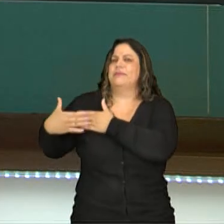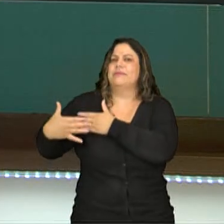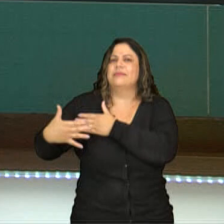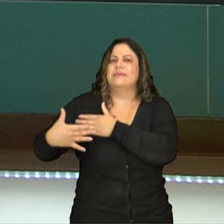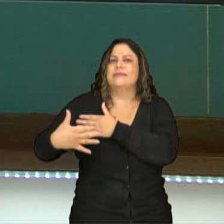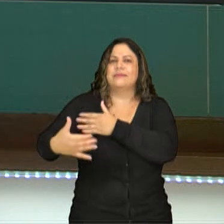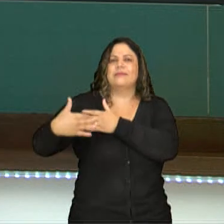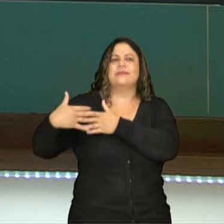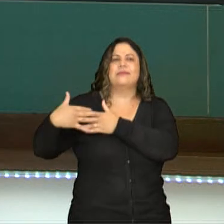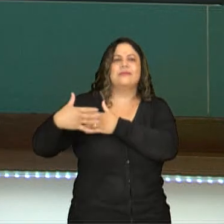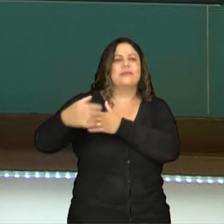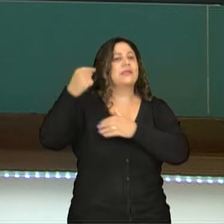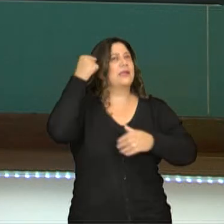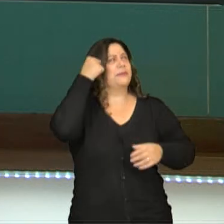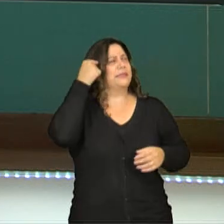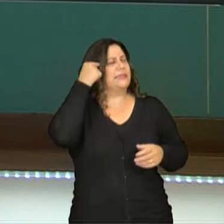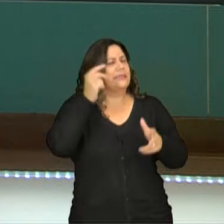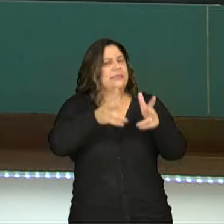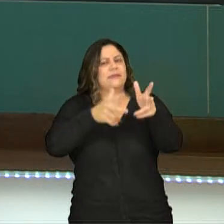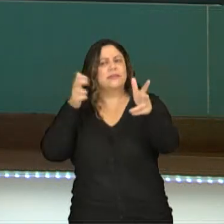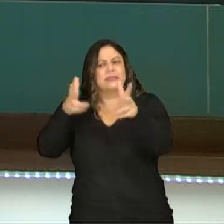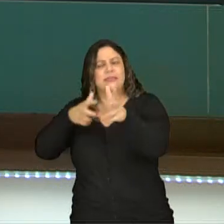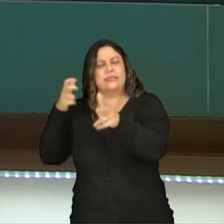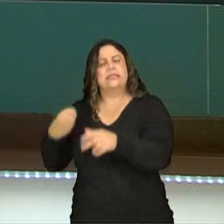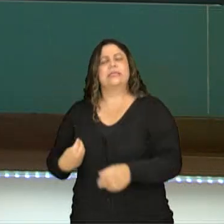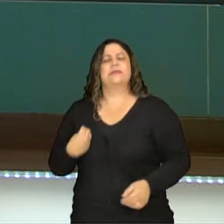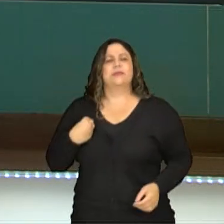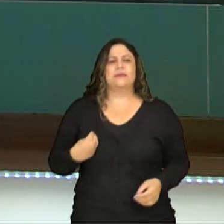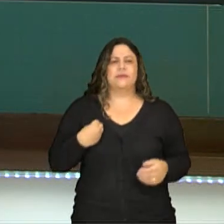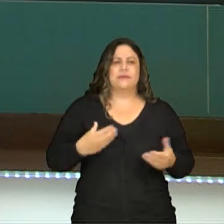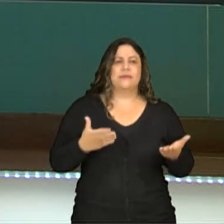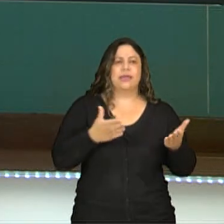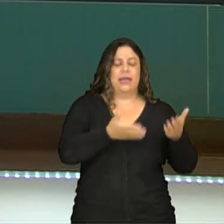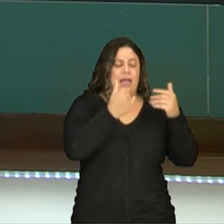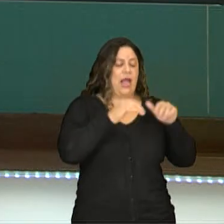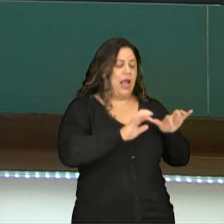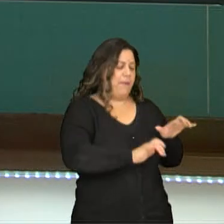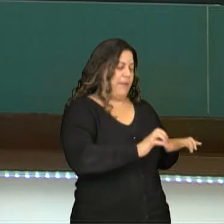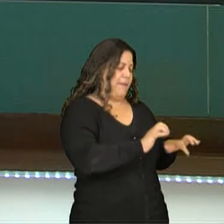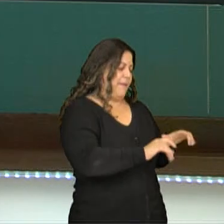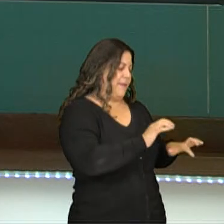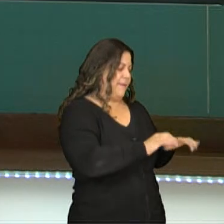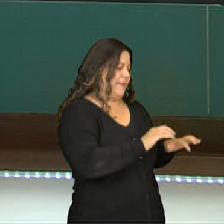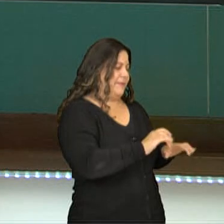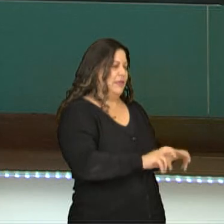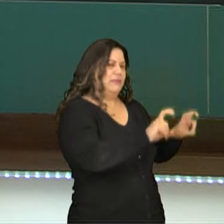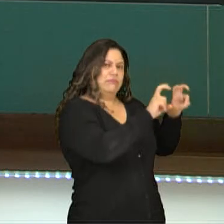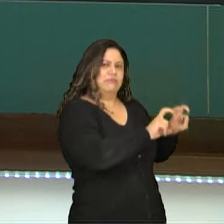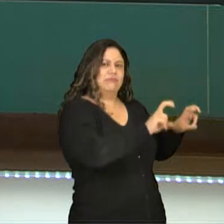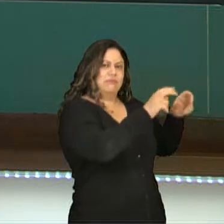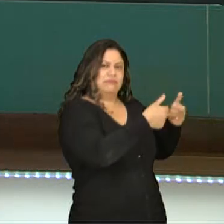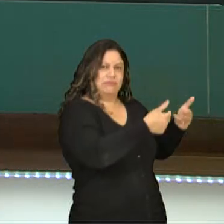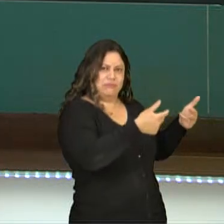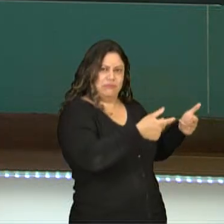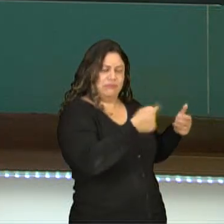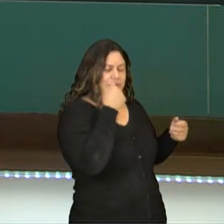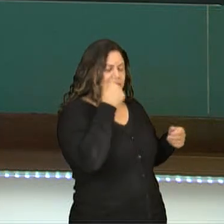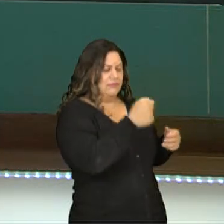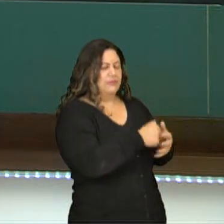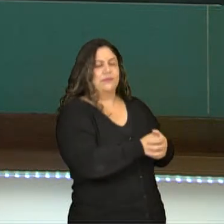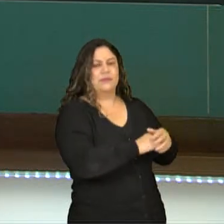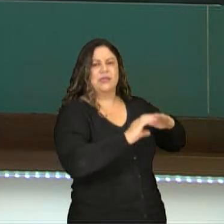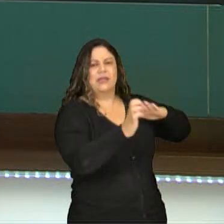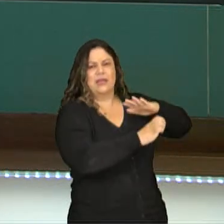Aqui pensava-se muito em caçar para sobreviver, aqui não, né? Já se pensa nessa questão tecnológica, já vieram as